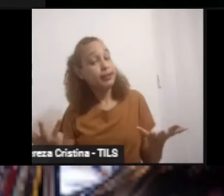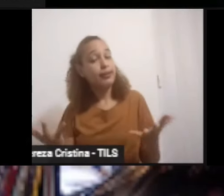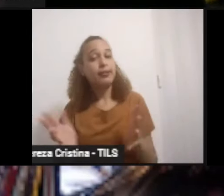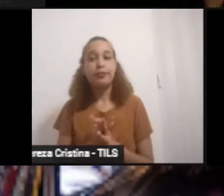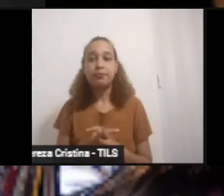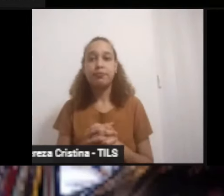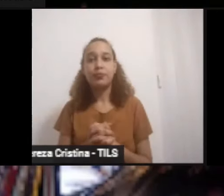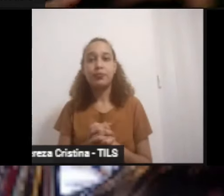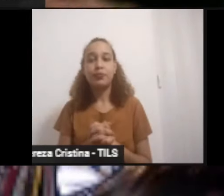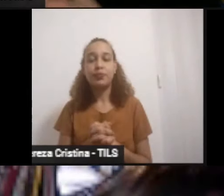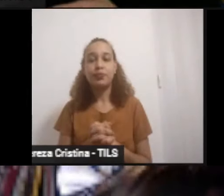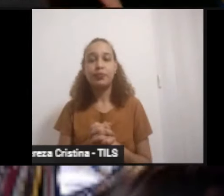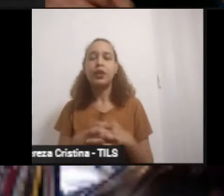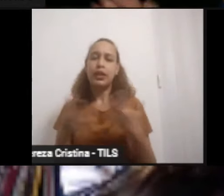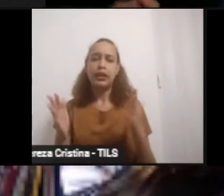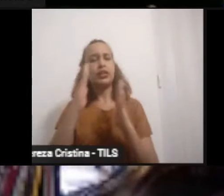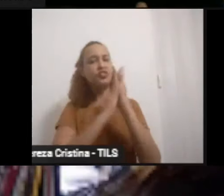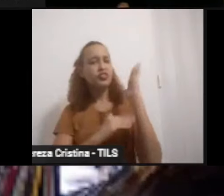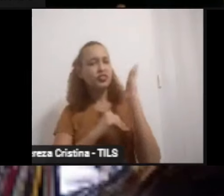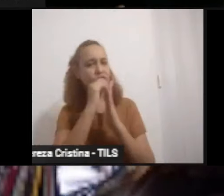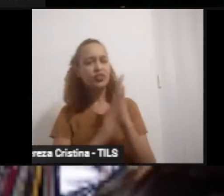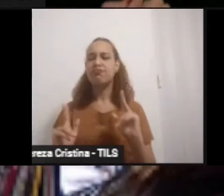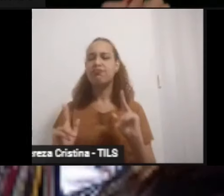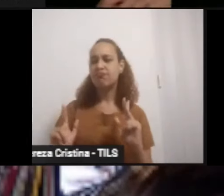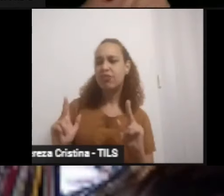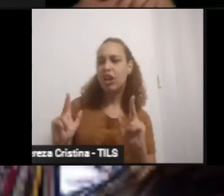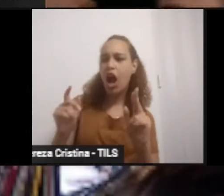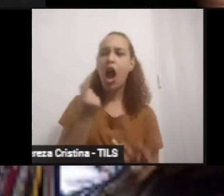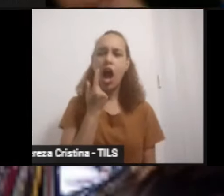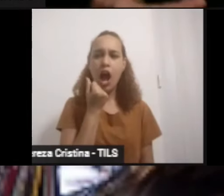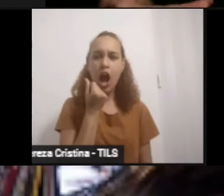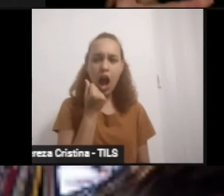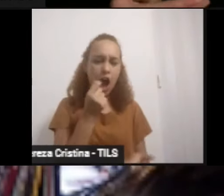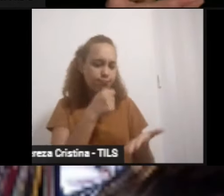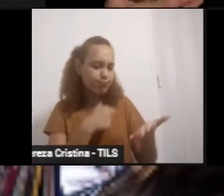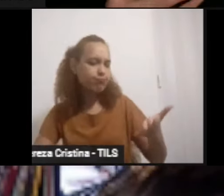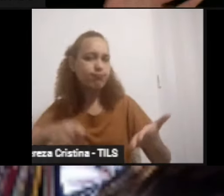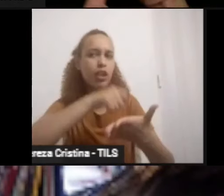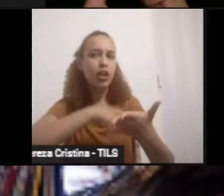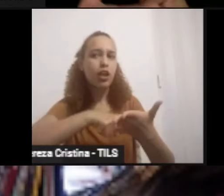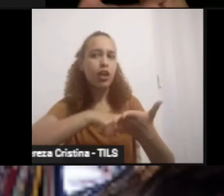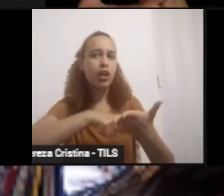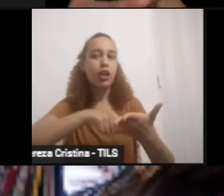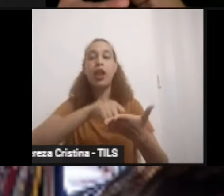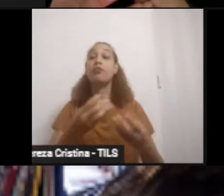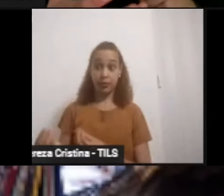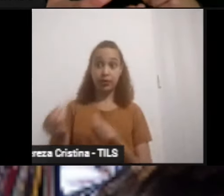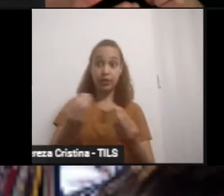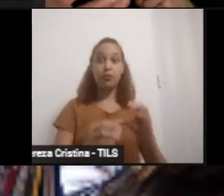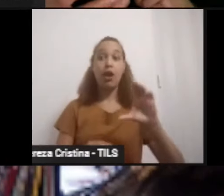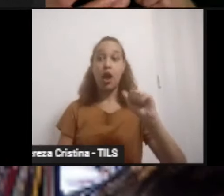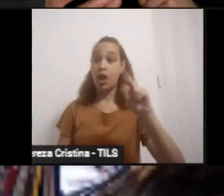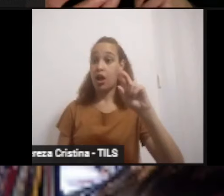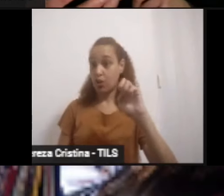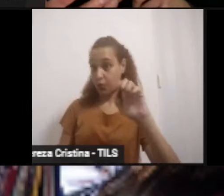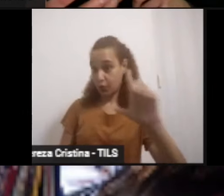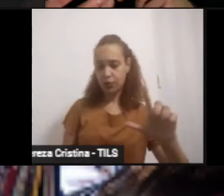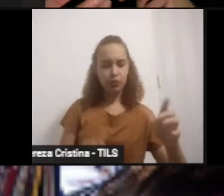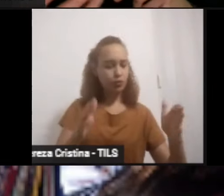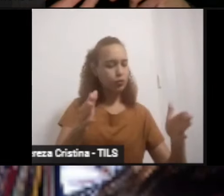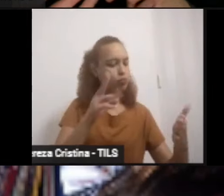que aí foi com tinta, com recorte, com lápis e tal. Aí mandei para a Carol, aí foi legal isso, porque teve um momento